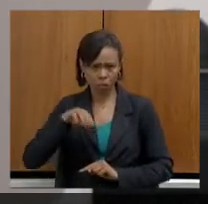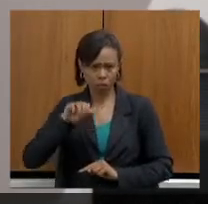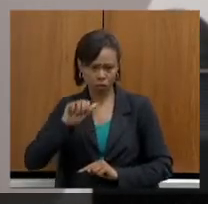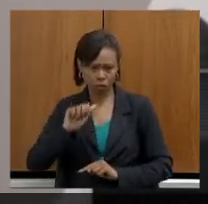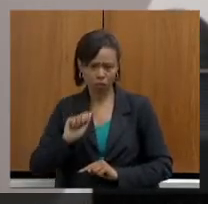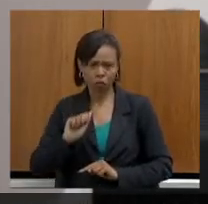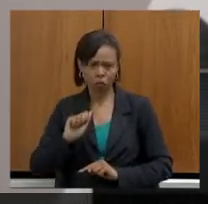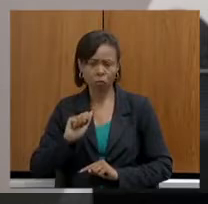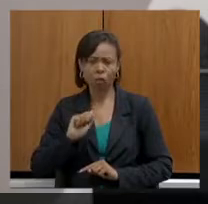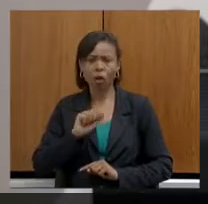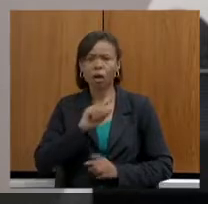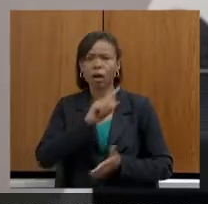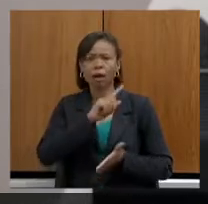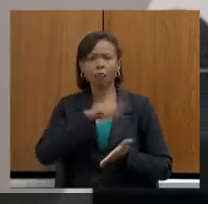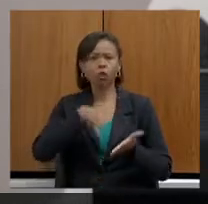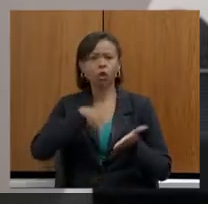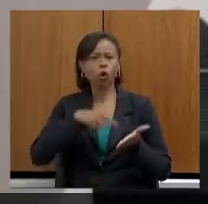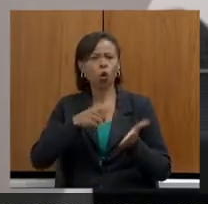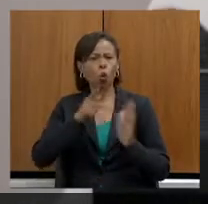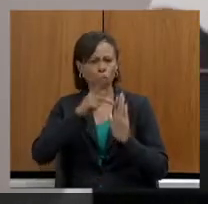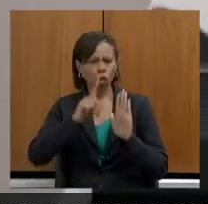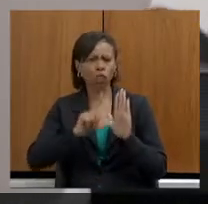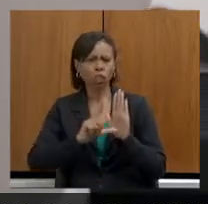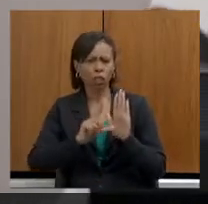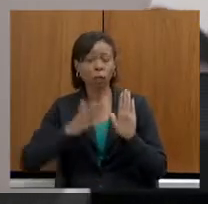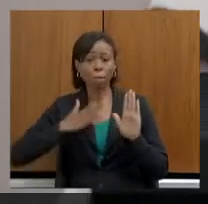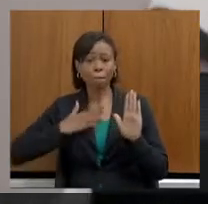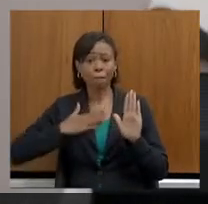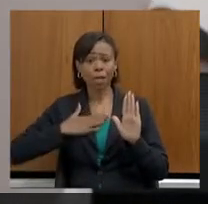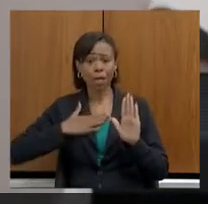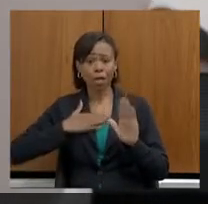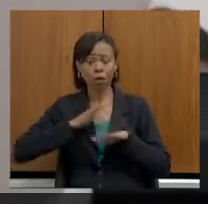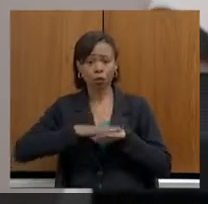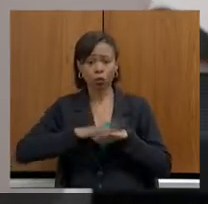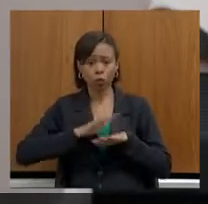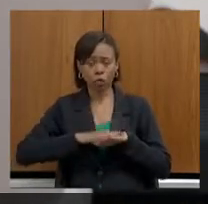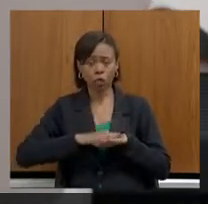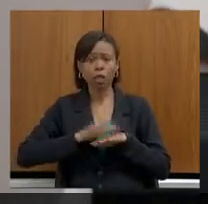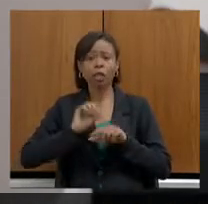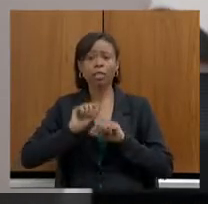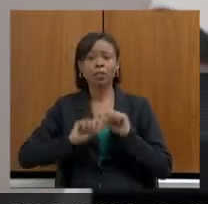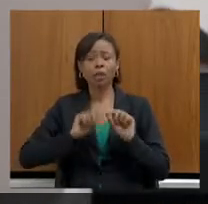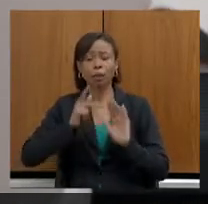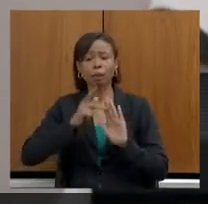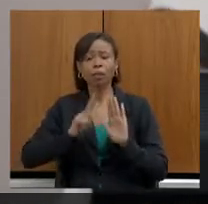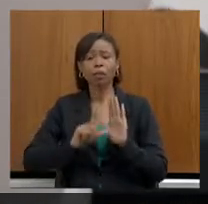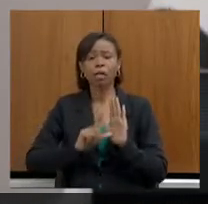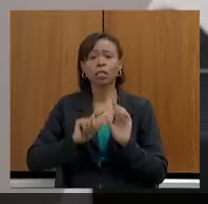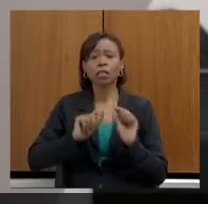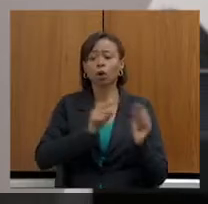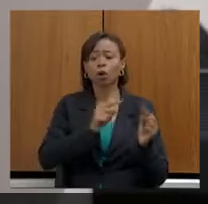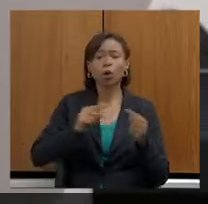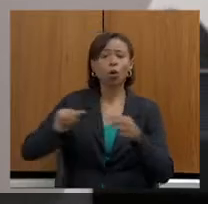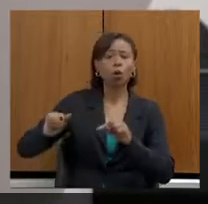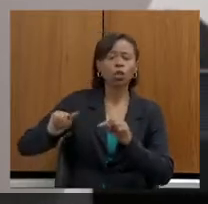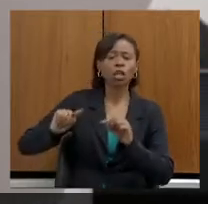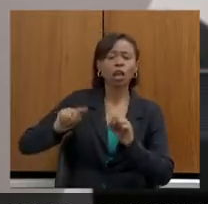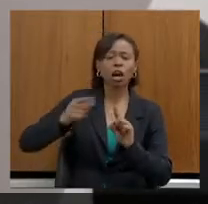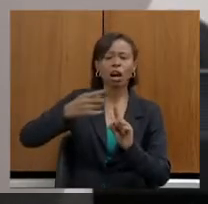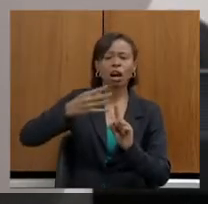que buscava a combater a fobia no estado de Minas Gerais ao lado do presidente bolsonaro